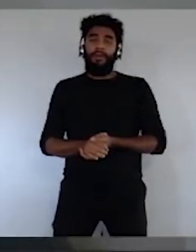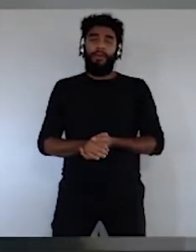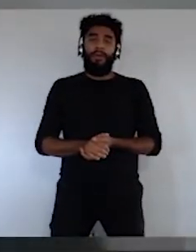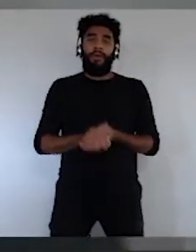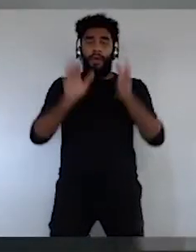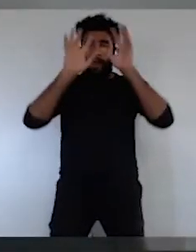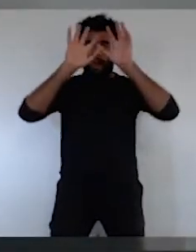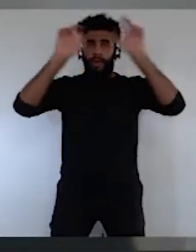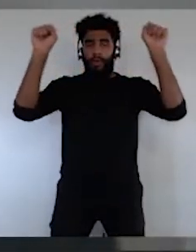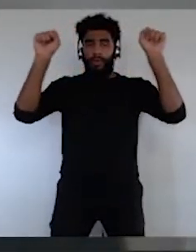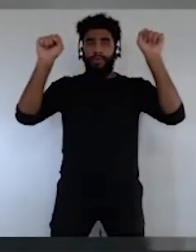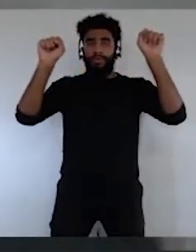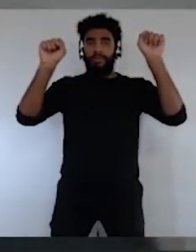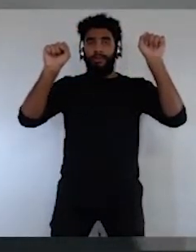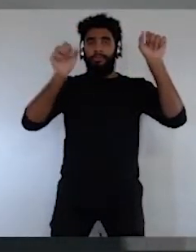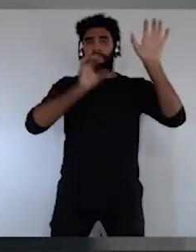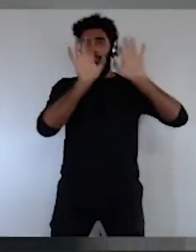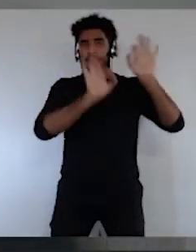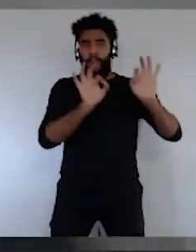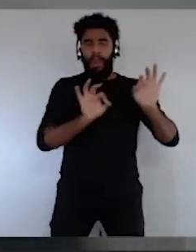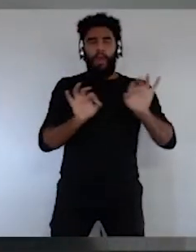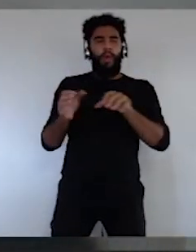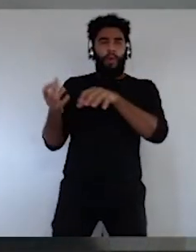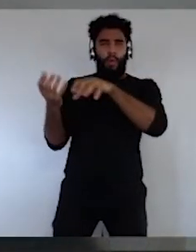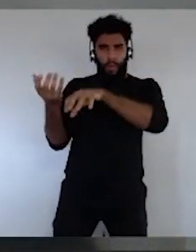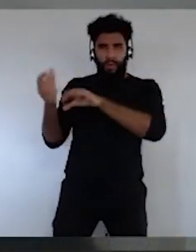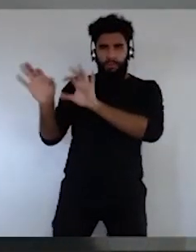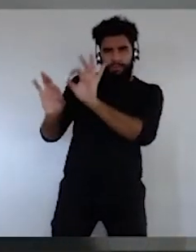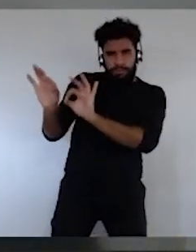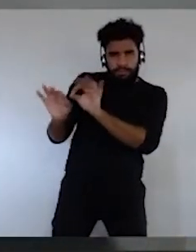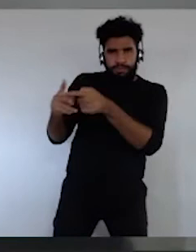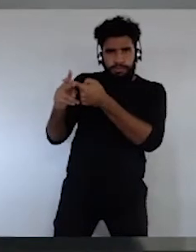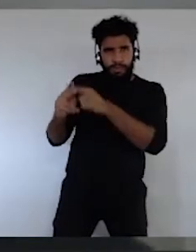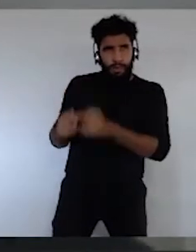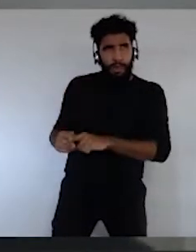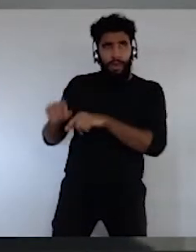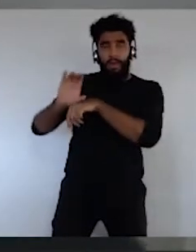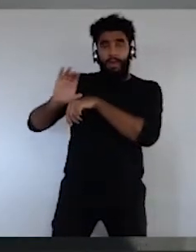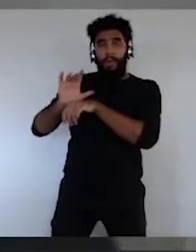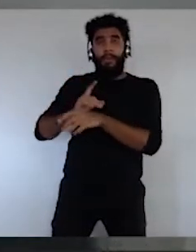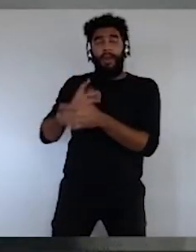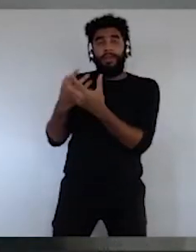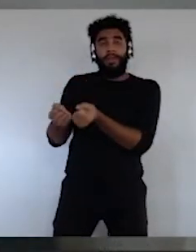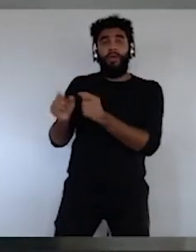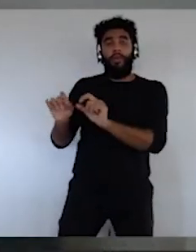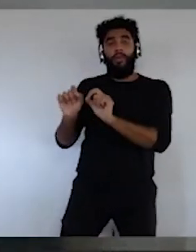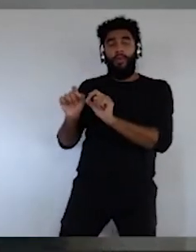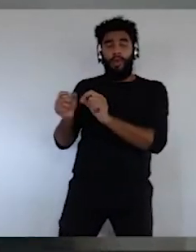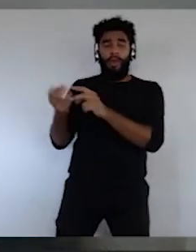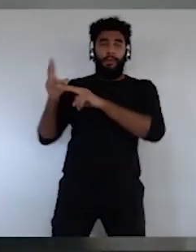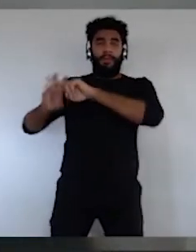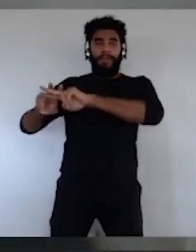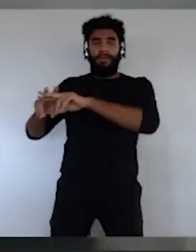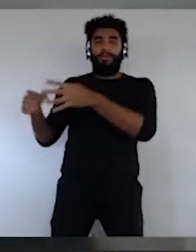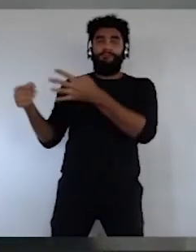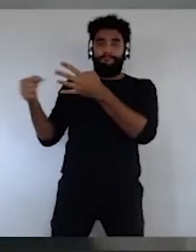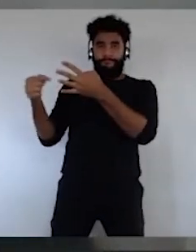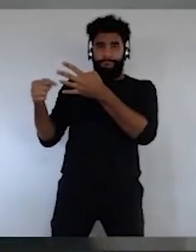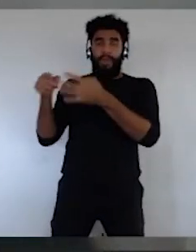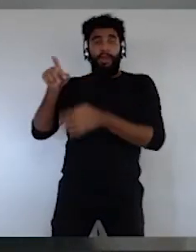para nós, né? Eu acho que, havendo o pedido de vista, estabelecendo-se uma ordem de